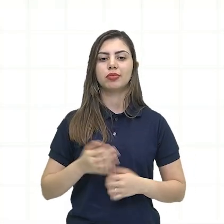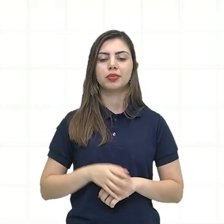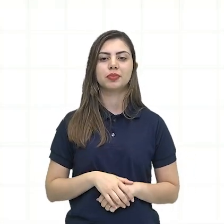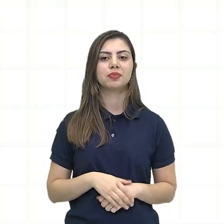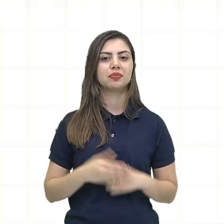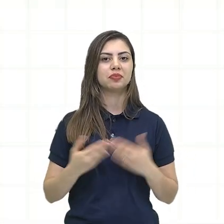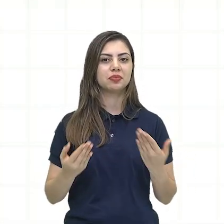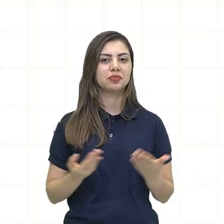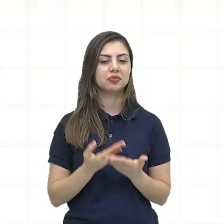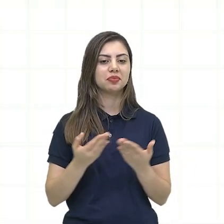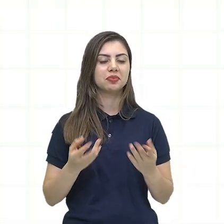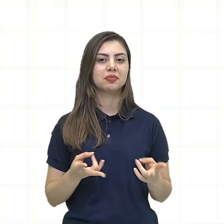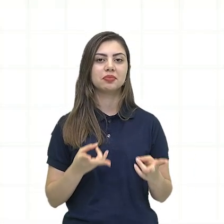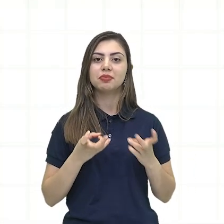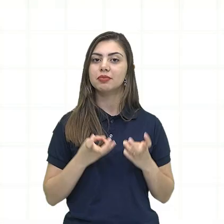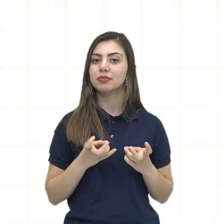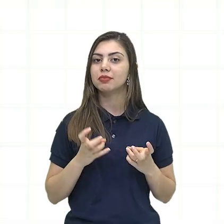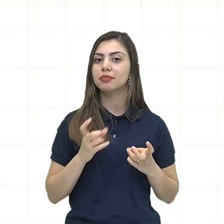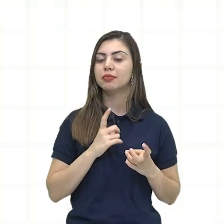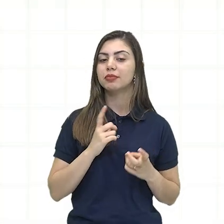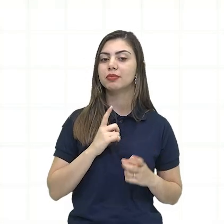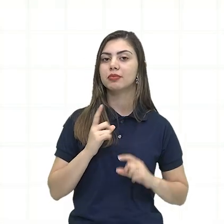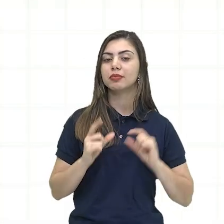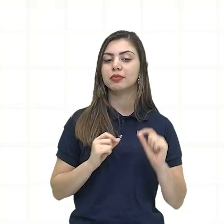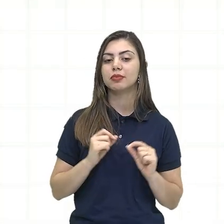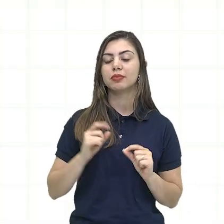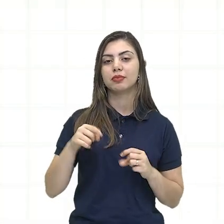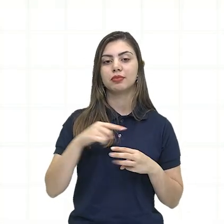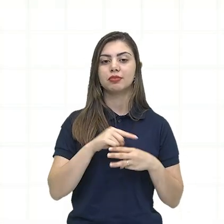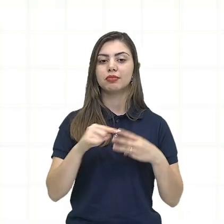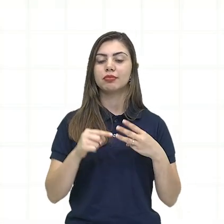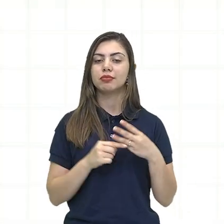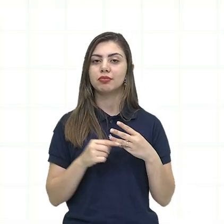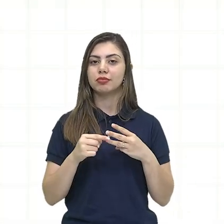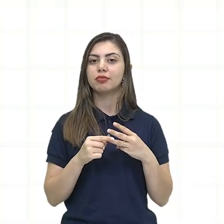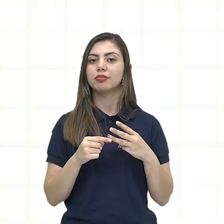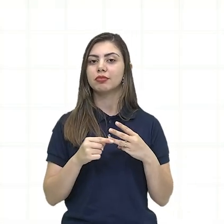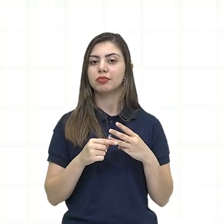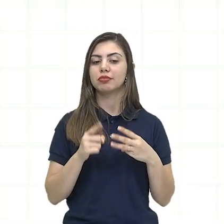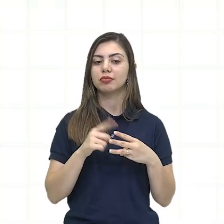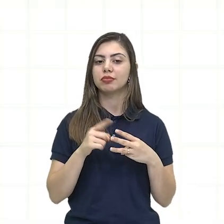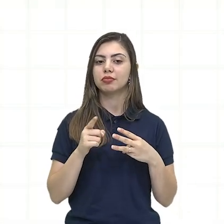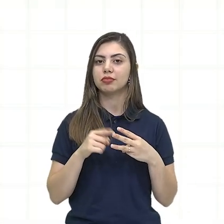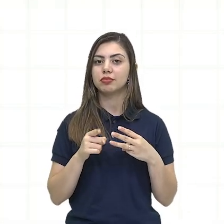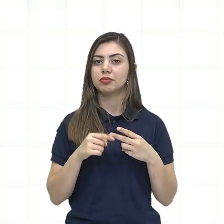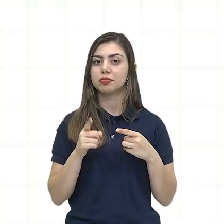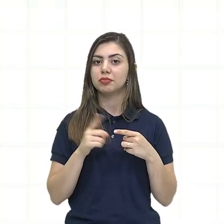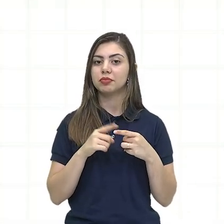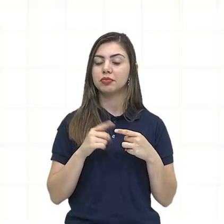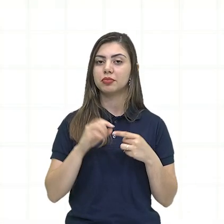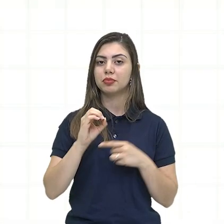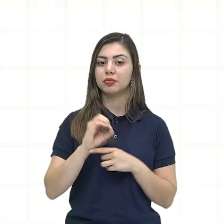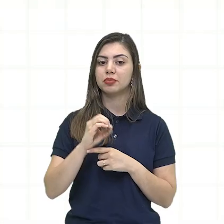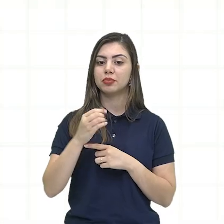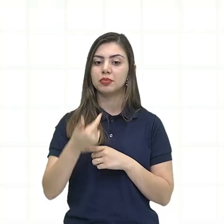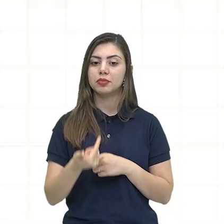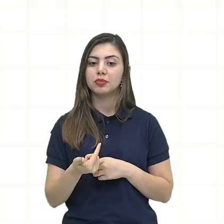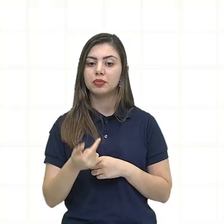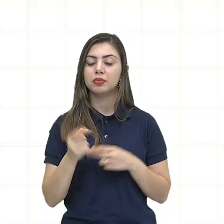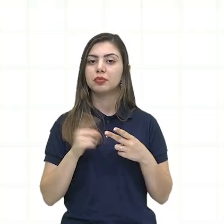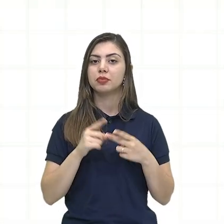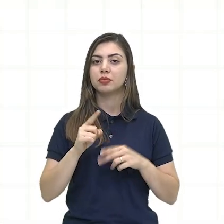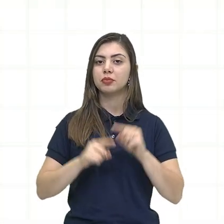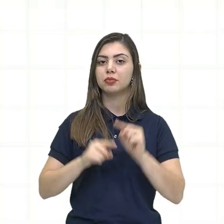Então, dessa forma aí que nós temos esse triângulo do fogo. O oxigênio, né, o